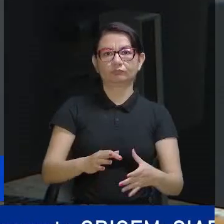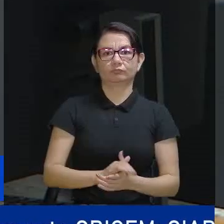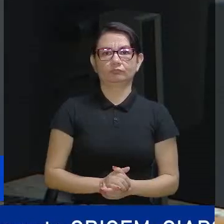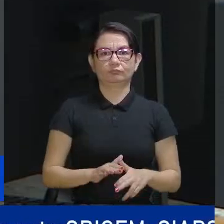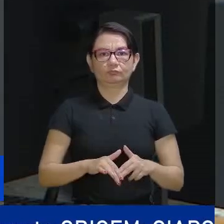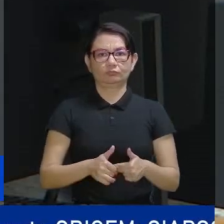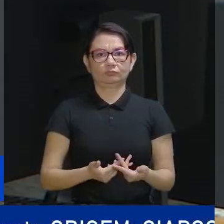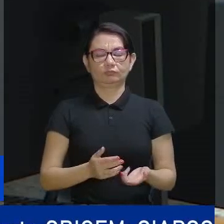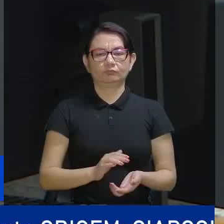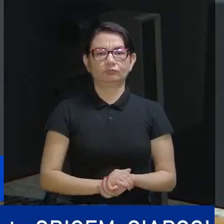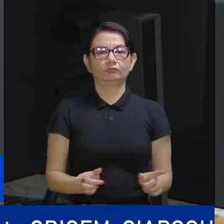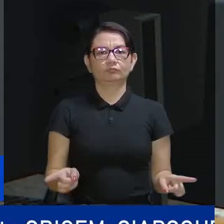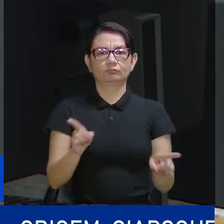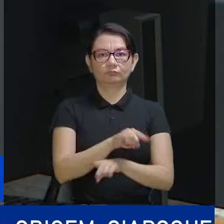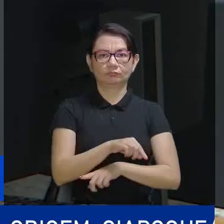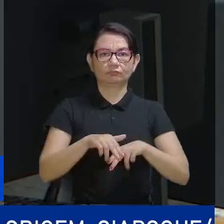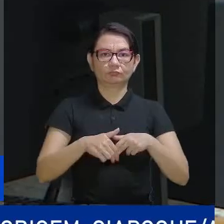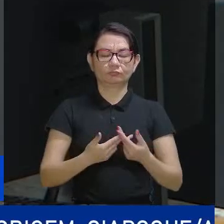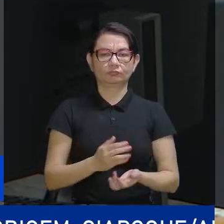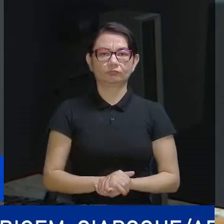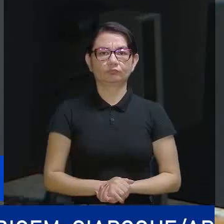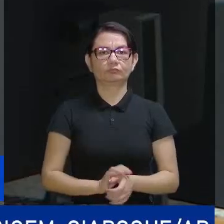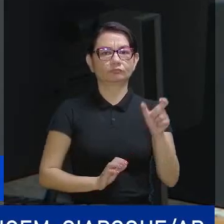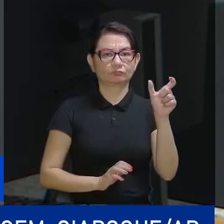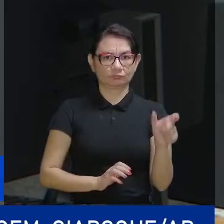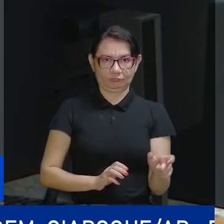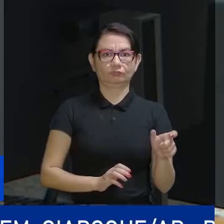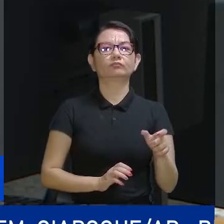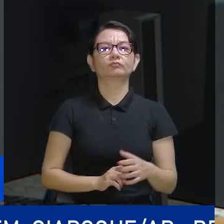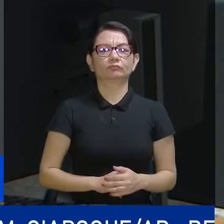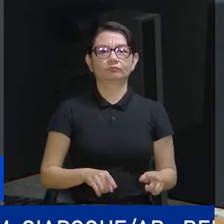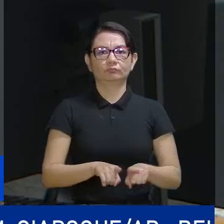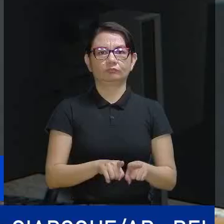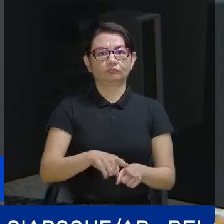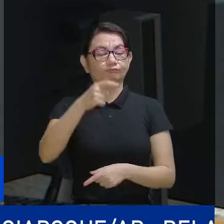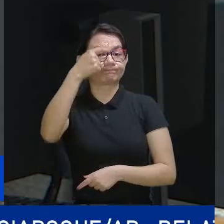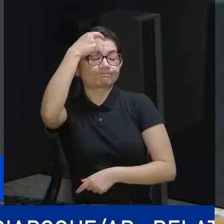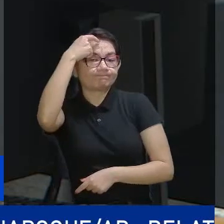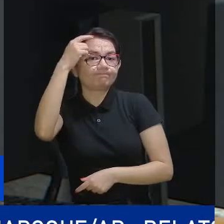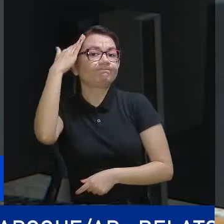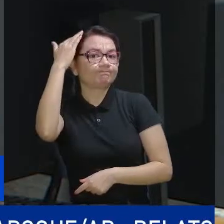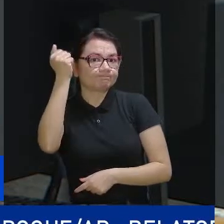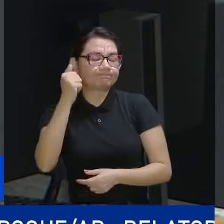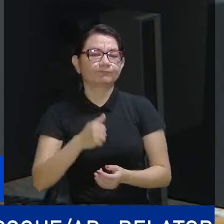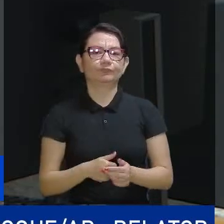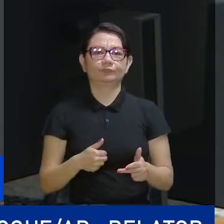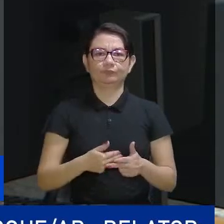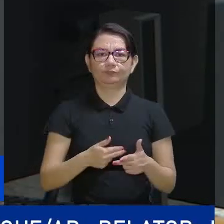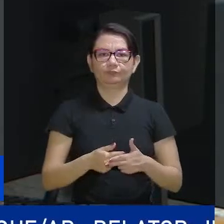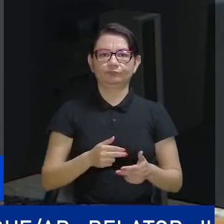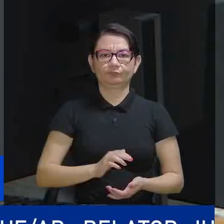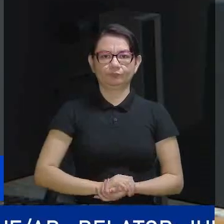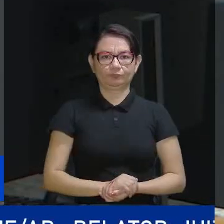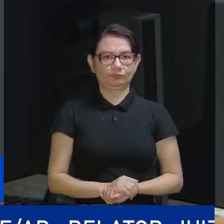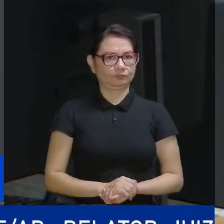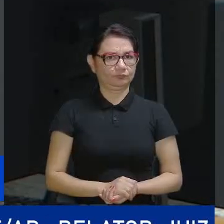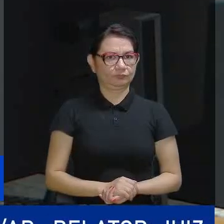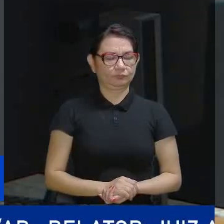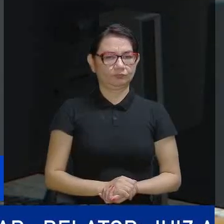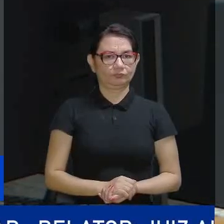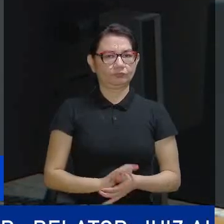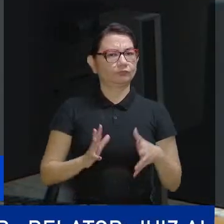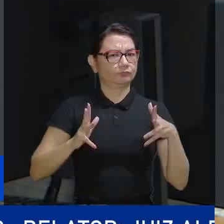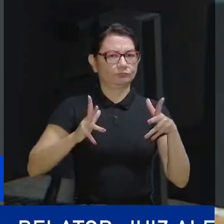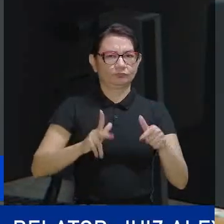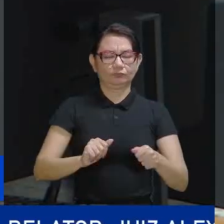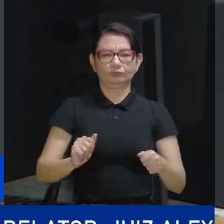ainda que em sentido contrário à pretensão da parte embargante. Deve-se ter em mente que não se exige do julgador o exame analítico e exauriente de